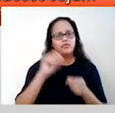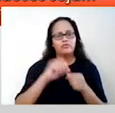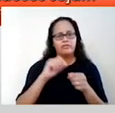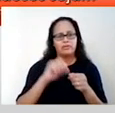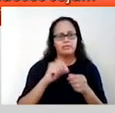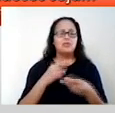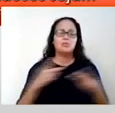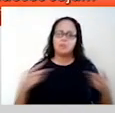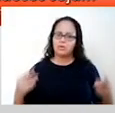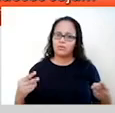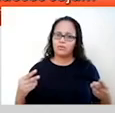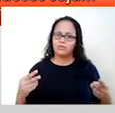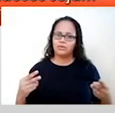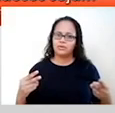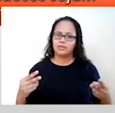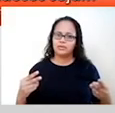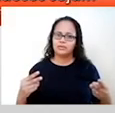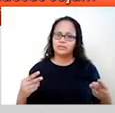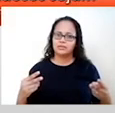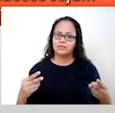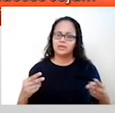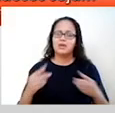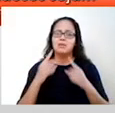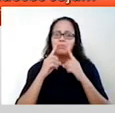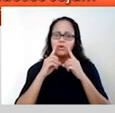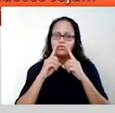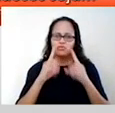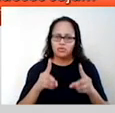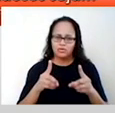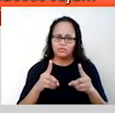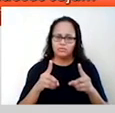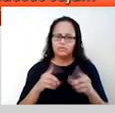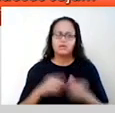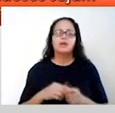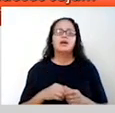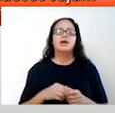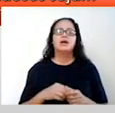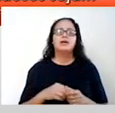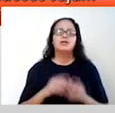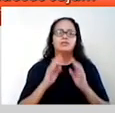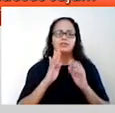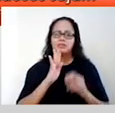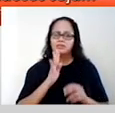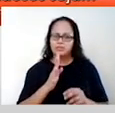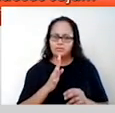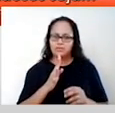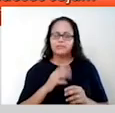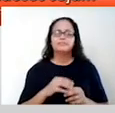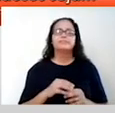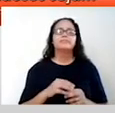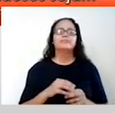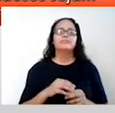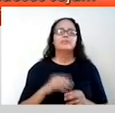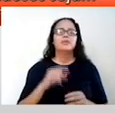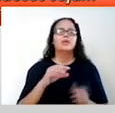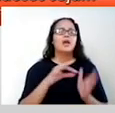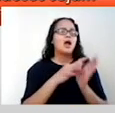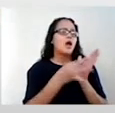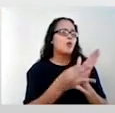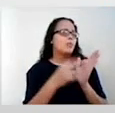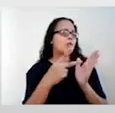dever? Você concorda com isso? Você pode denunciar? Você pode lutar pelo direito do idoso? Todos têm esse papel ou não? Qual é a sua